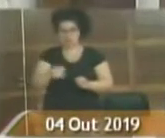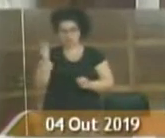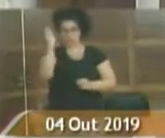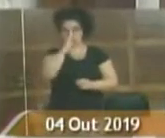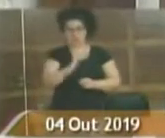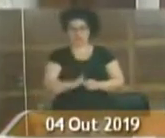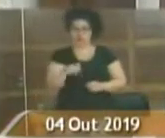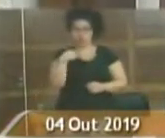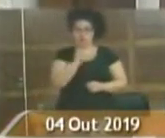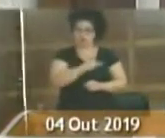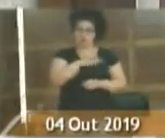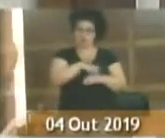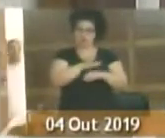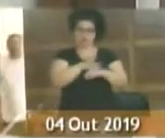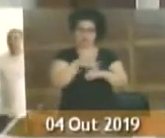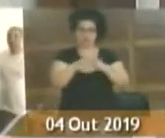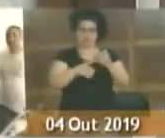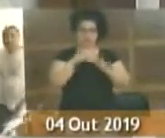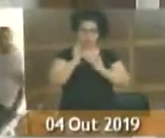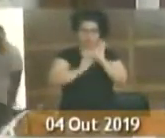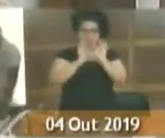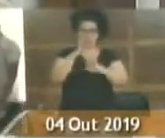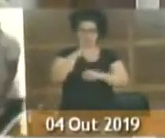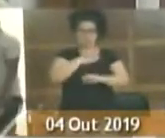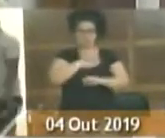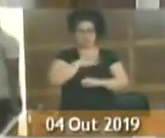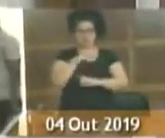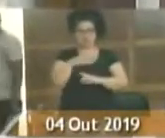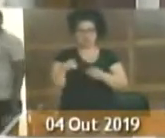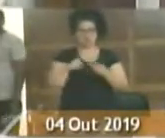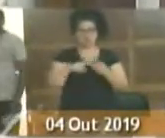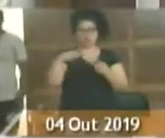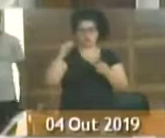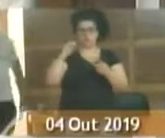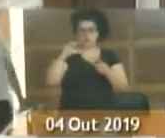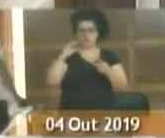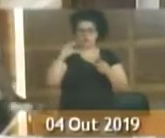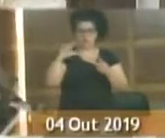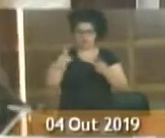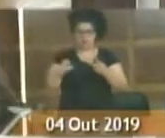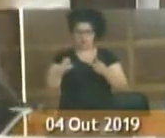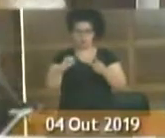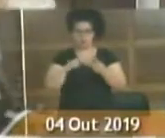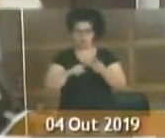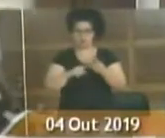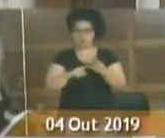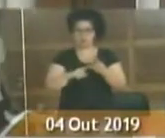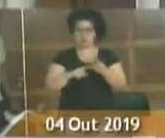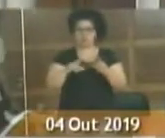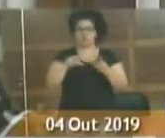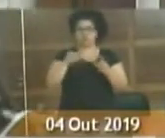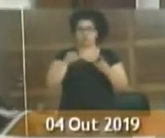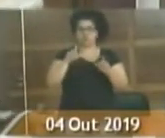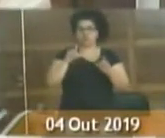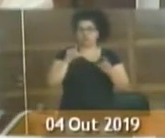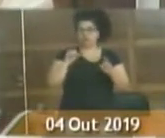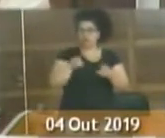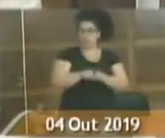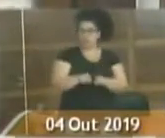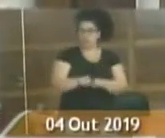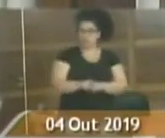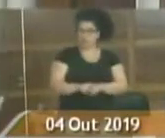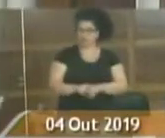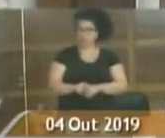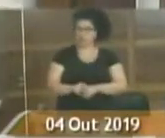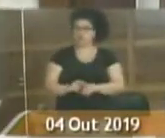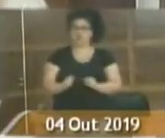tratamento nosso. Entendeu? Que é meu, do professor Marconi e da professora Flávia Clé. e do professor Júlio da Rural. E o que, que a gente está